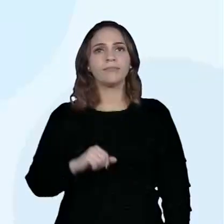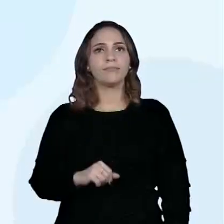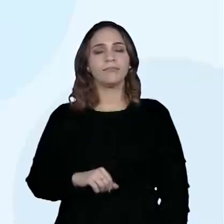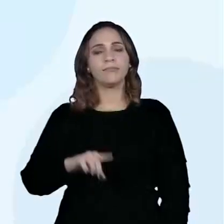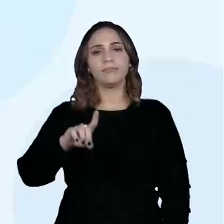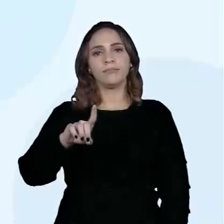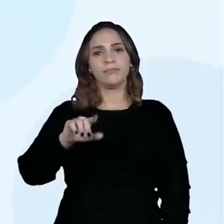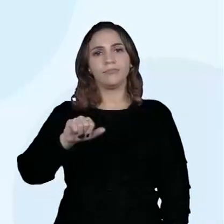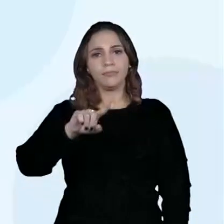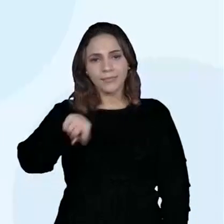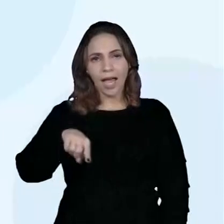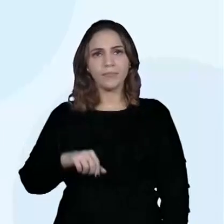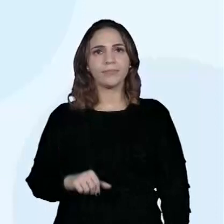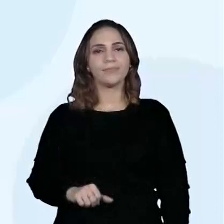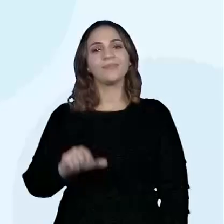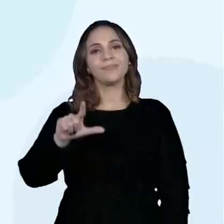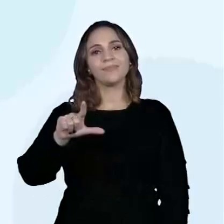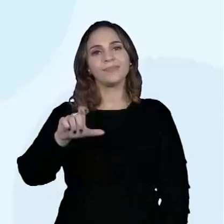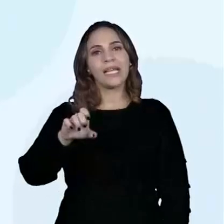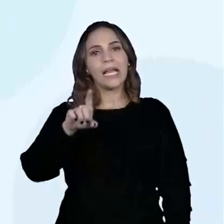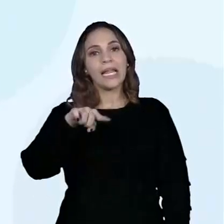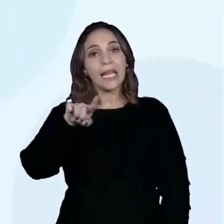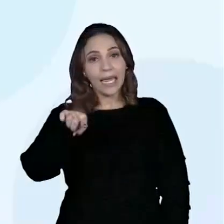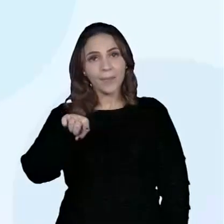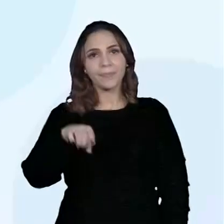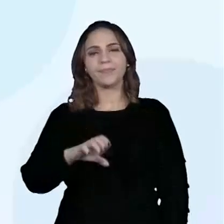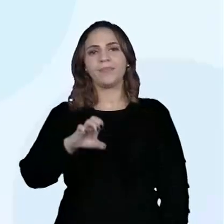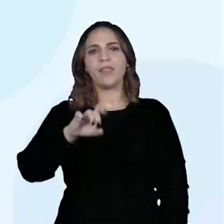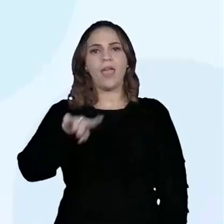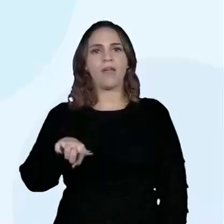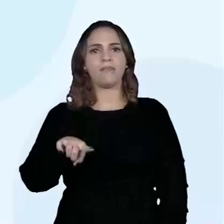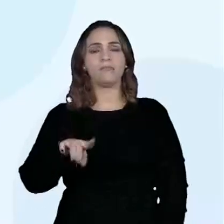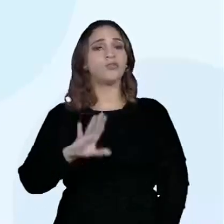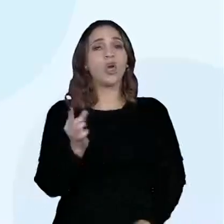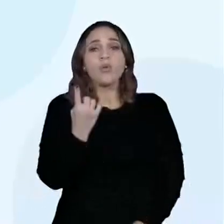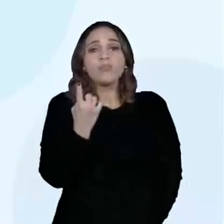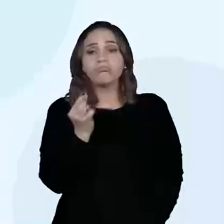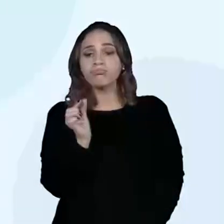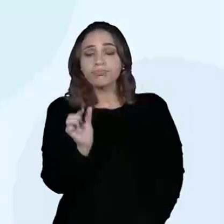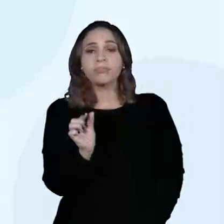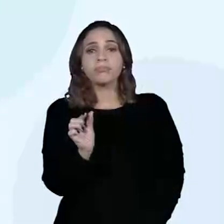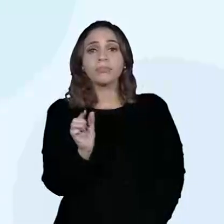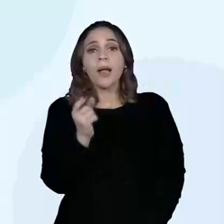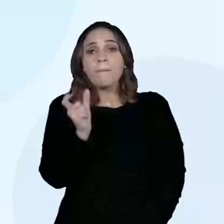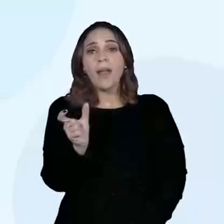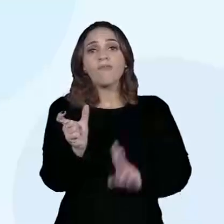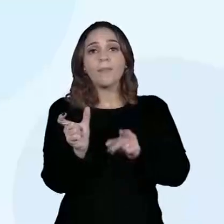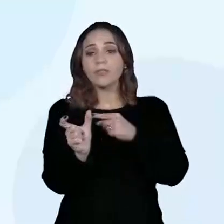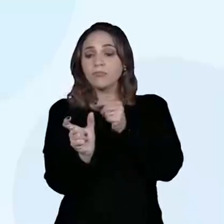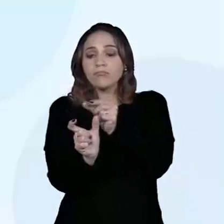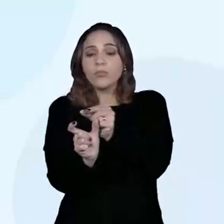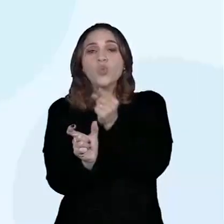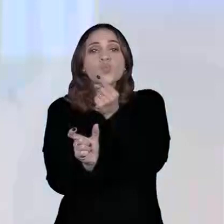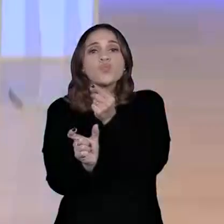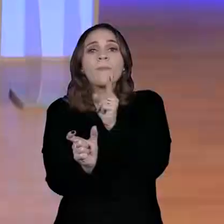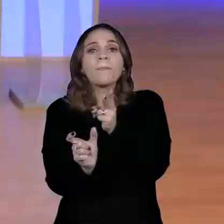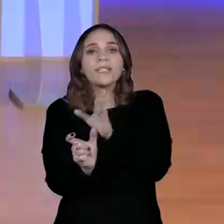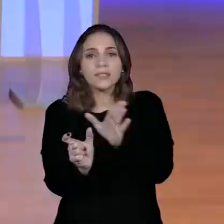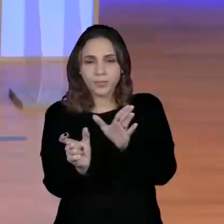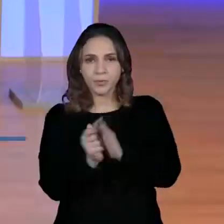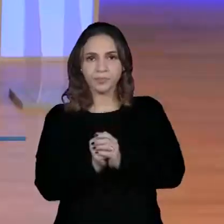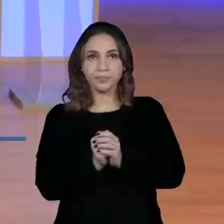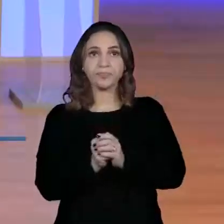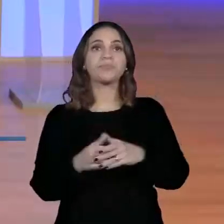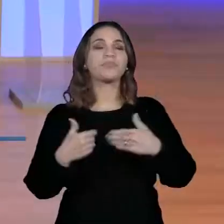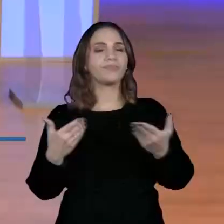lê, é. Aqui nós temos todas as palavras com acentuação. É aí que nós vamos